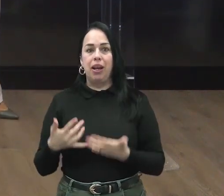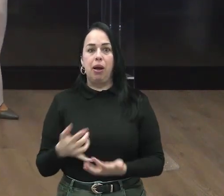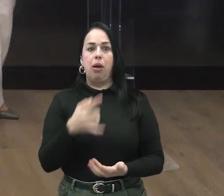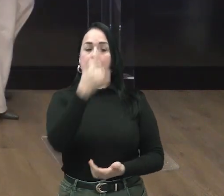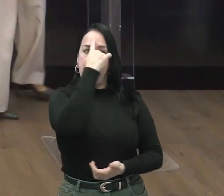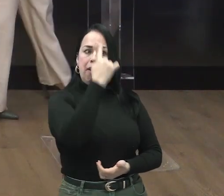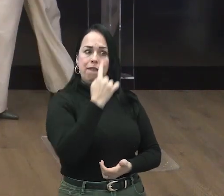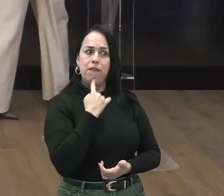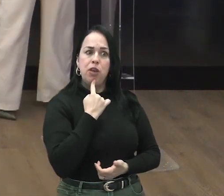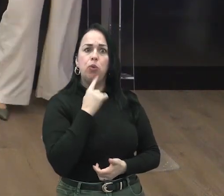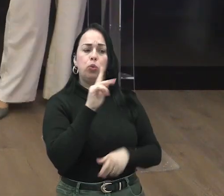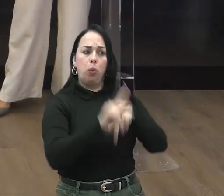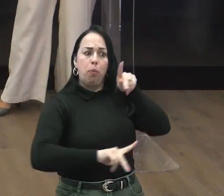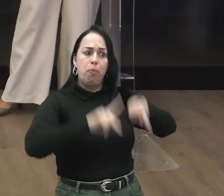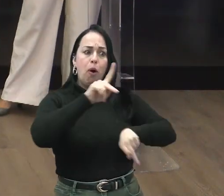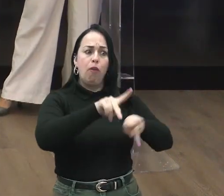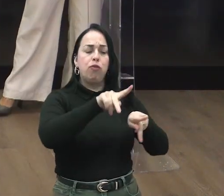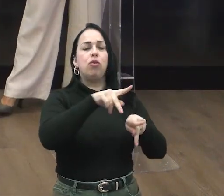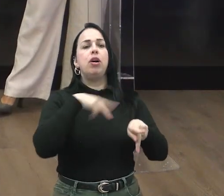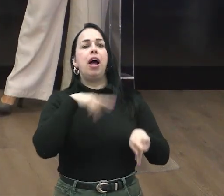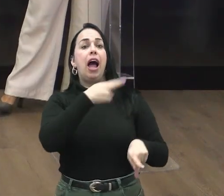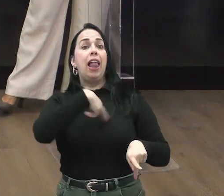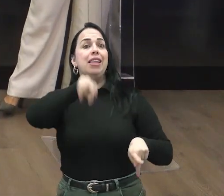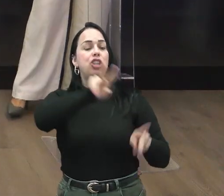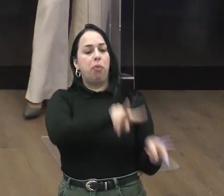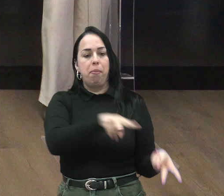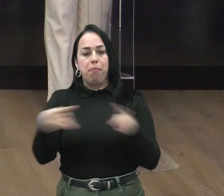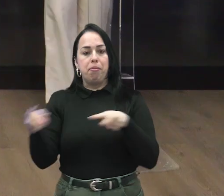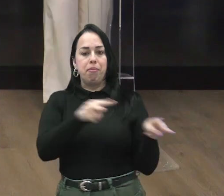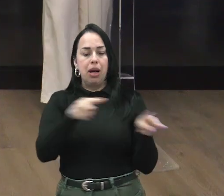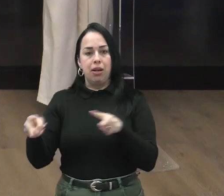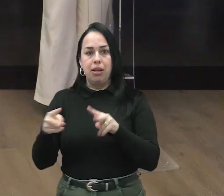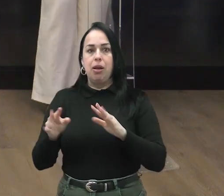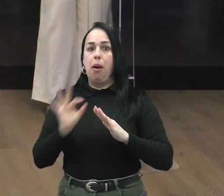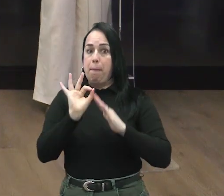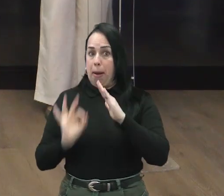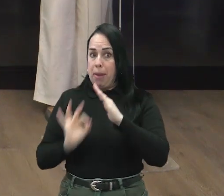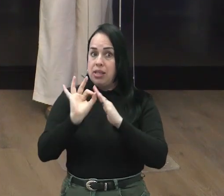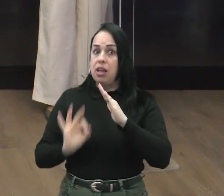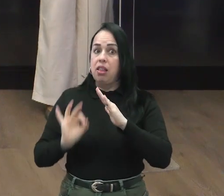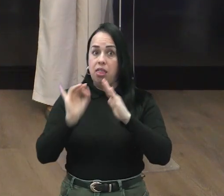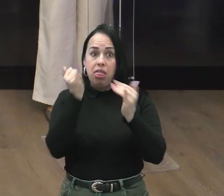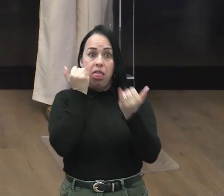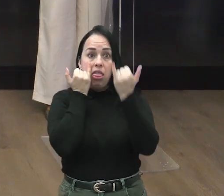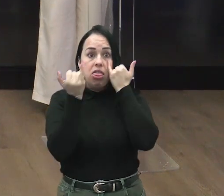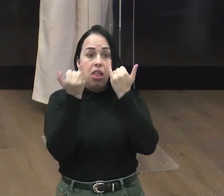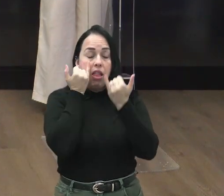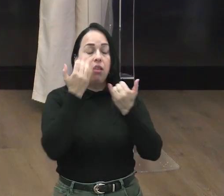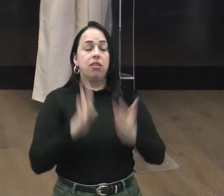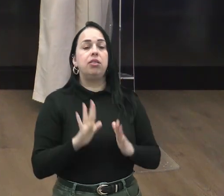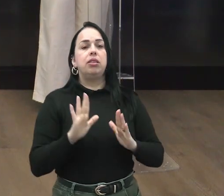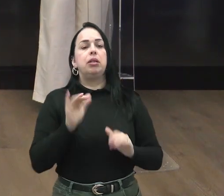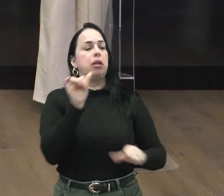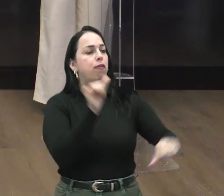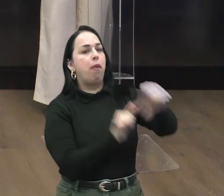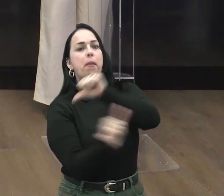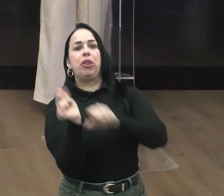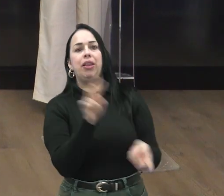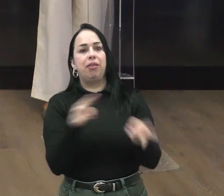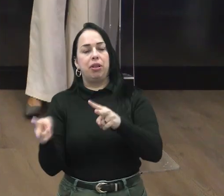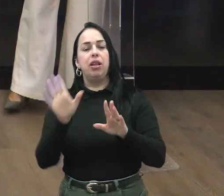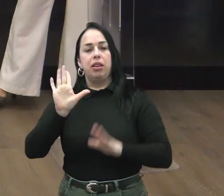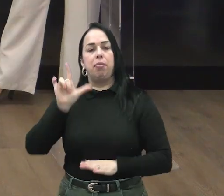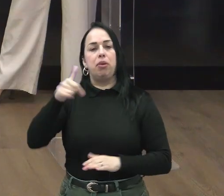perfil religioso do brasileiro. O censo do IBGE apontou que mais diversidade aconteceu nos últimos anos.